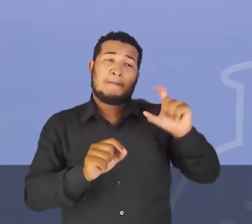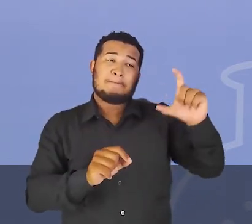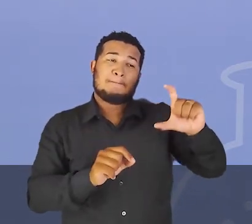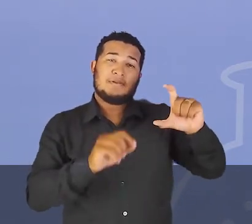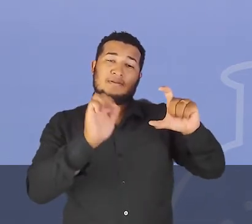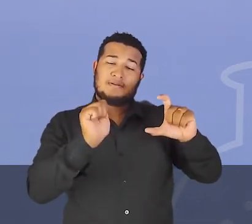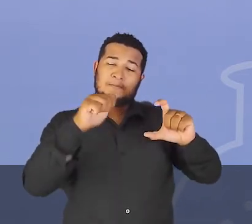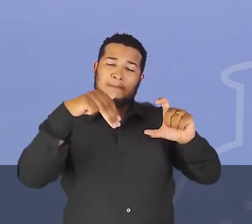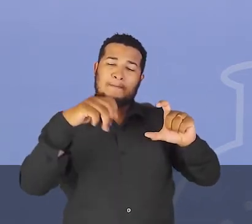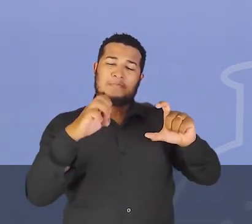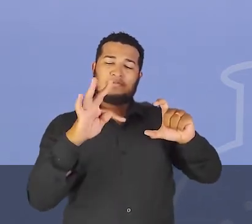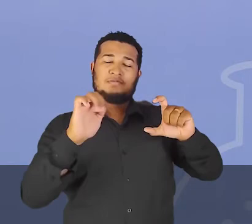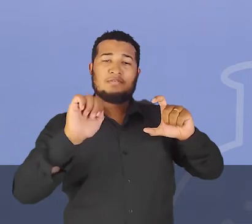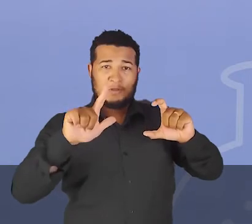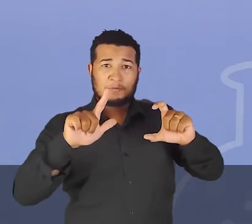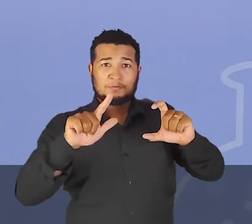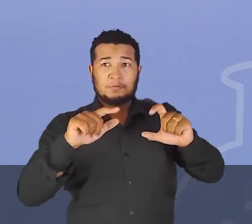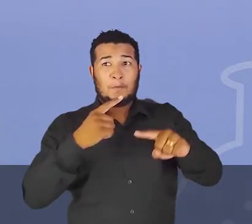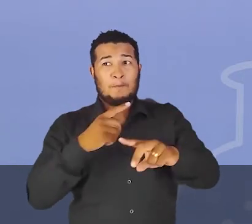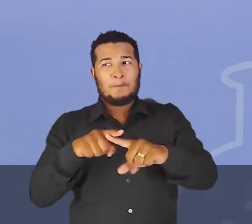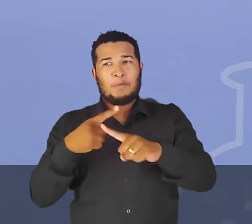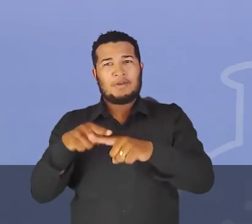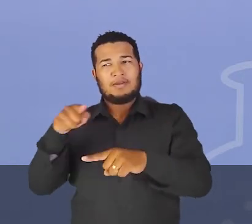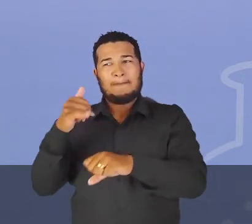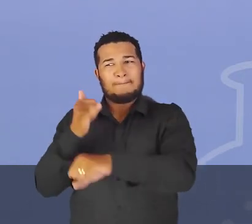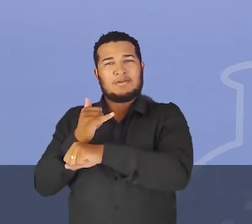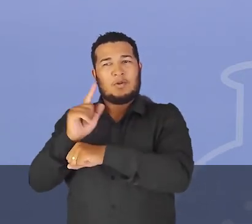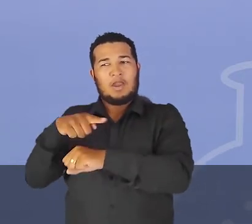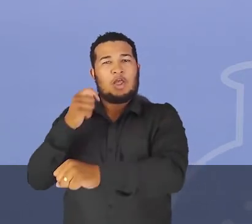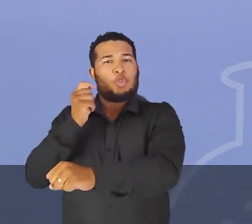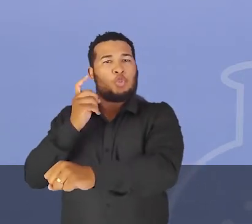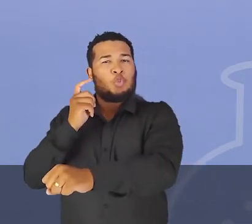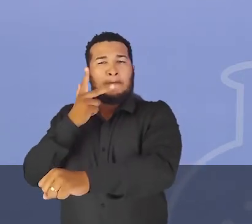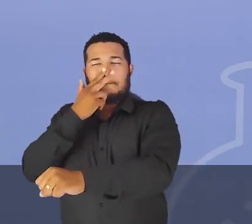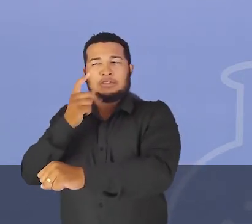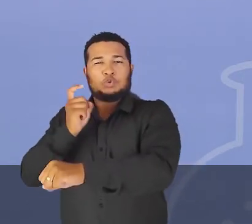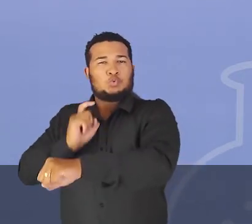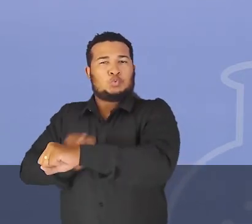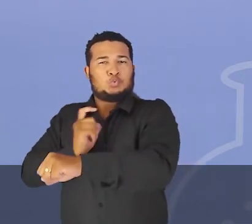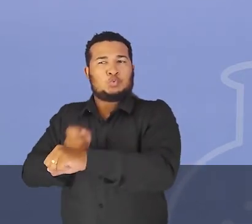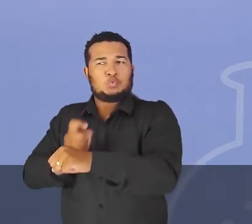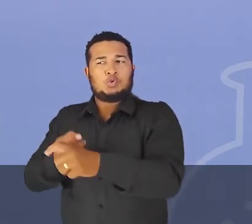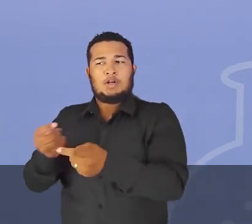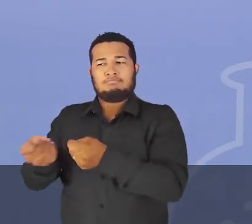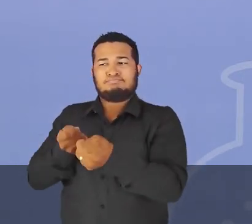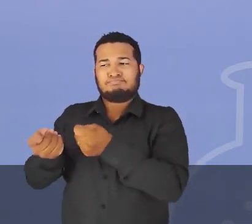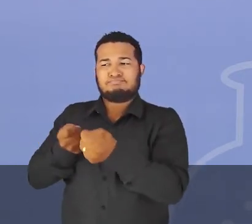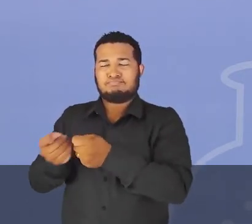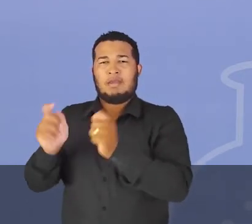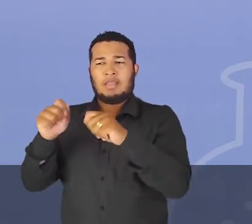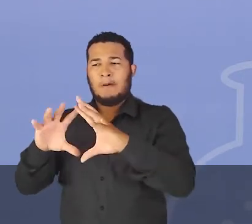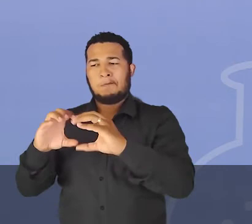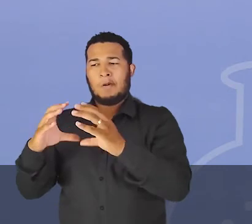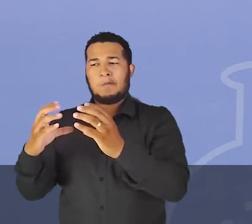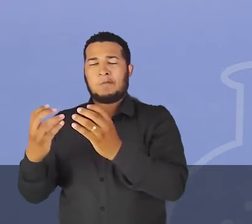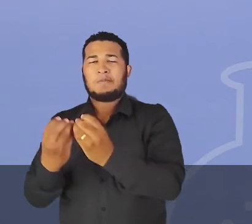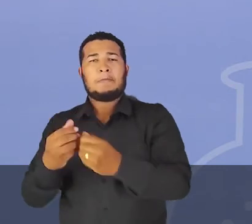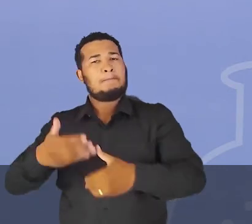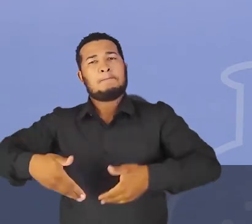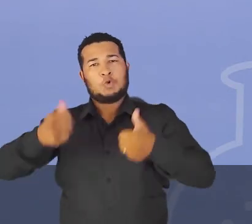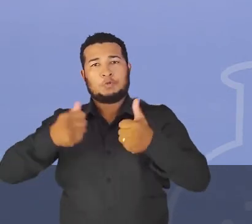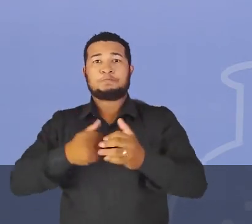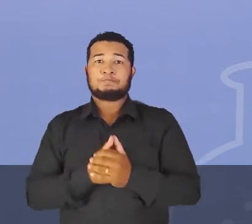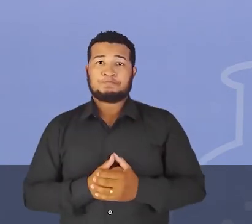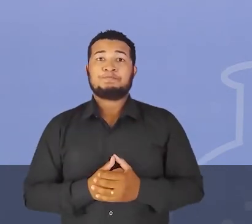são os mais usados, porque são sólidos, né? Fáceis de serem manipulados ali. É mais simples ter uma pilha de